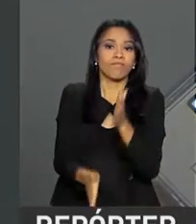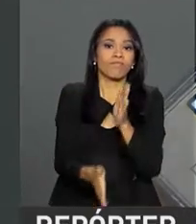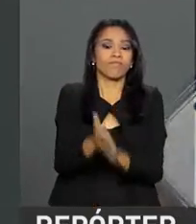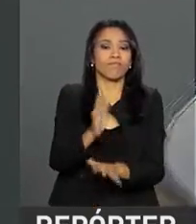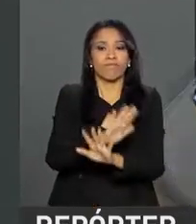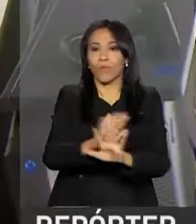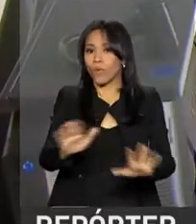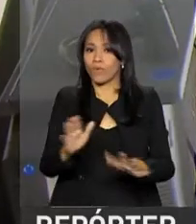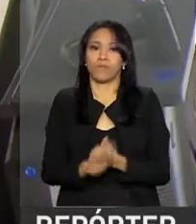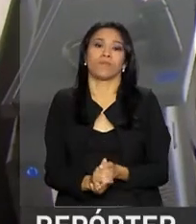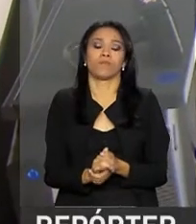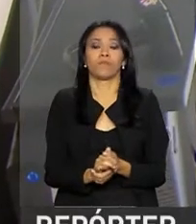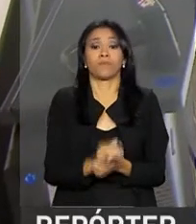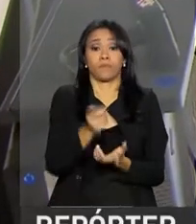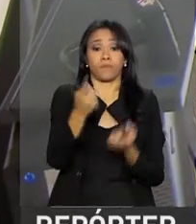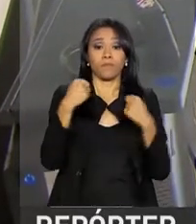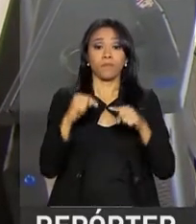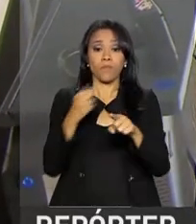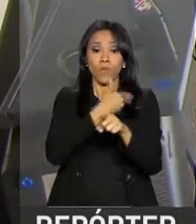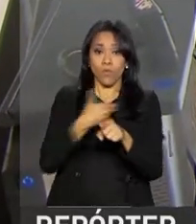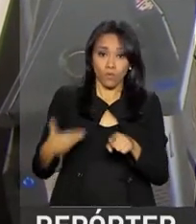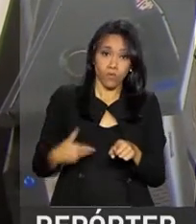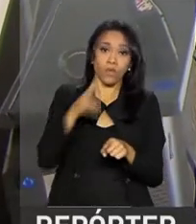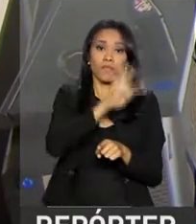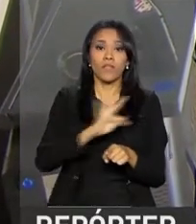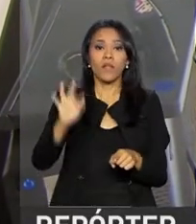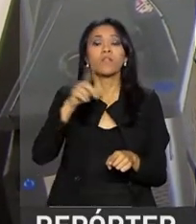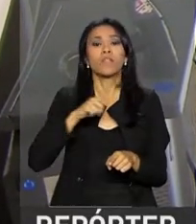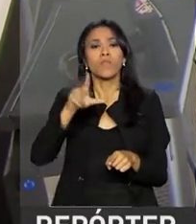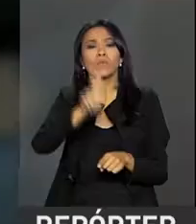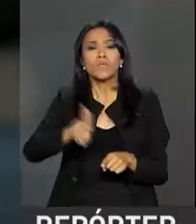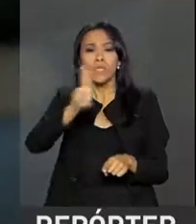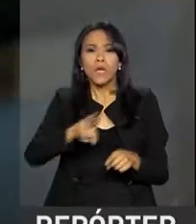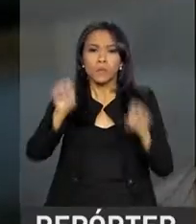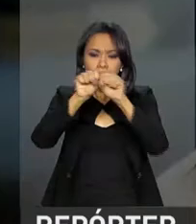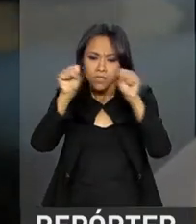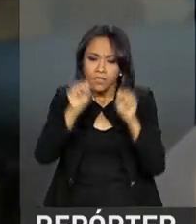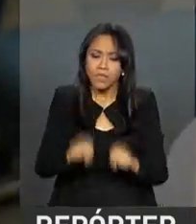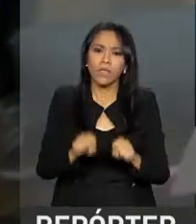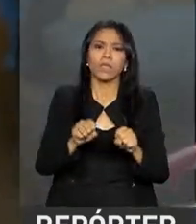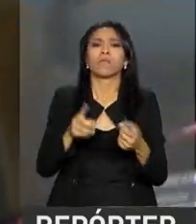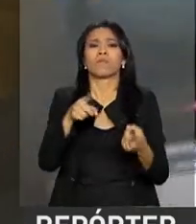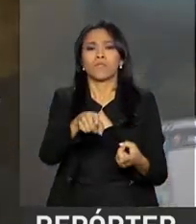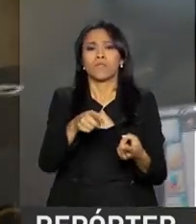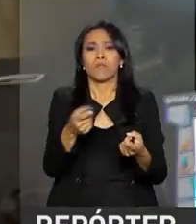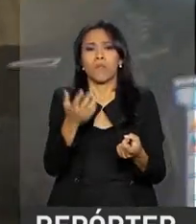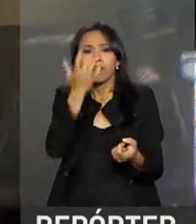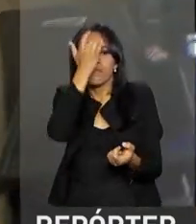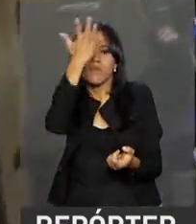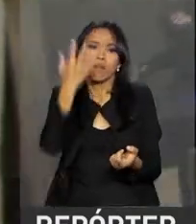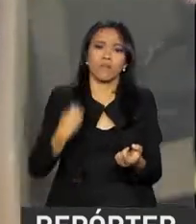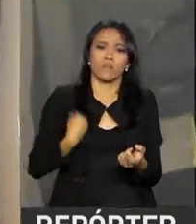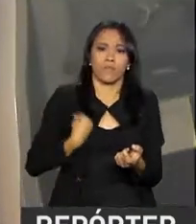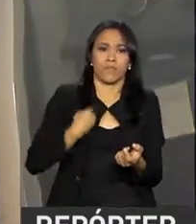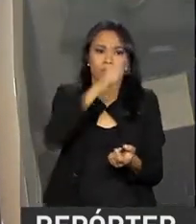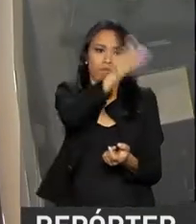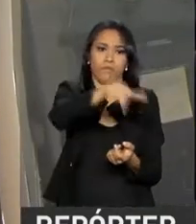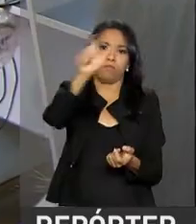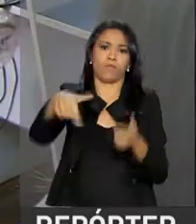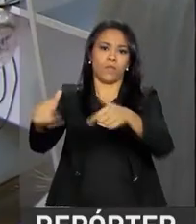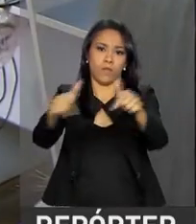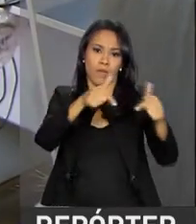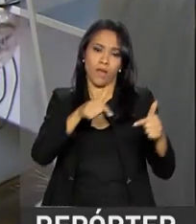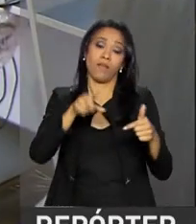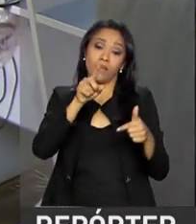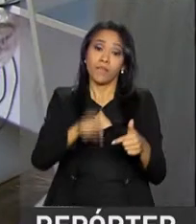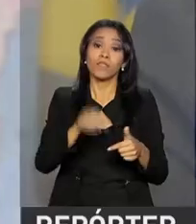está conectado. O governo federal tem investido na informatização dos sistemas para facilitar a vida do trabalhador. O Cine Fácil